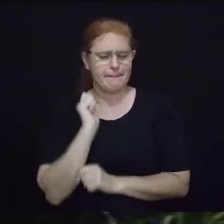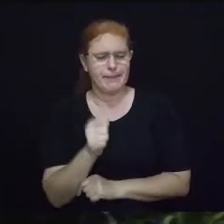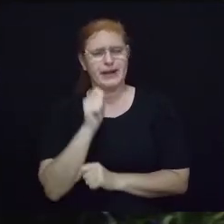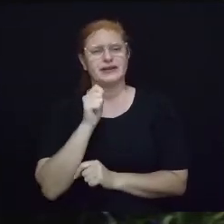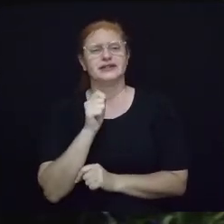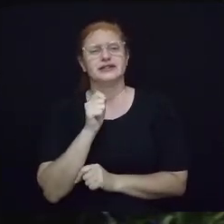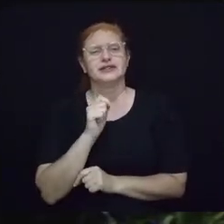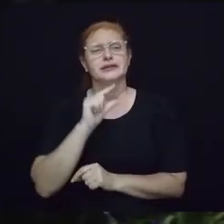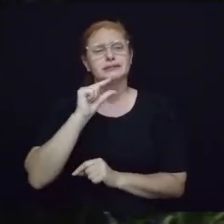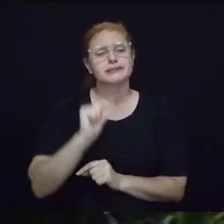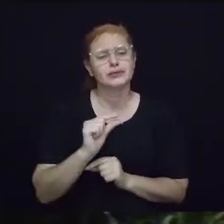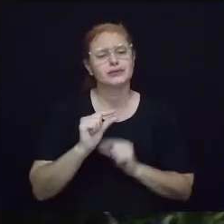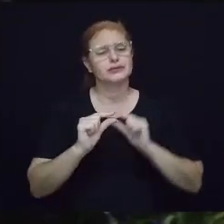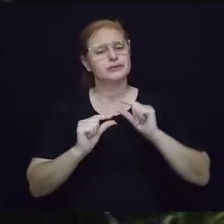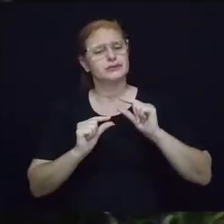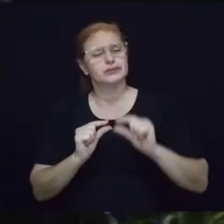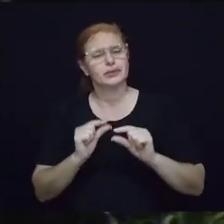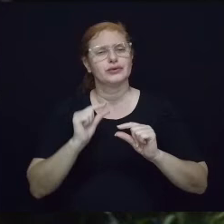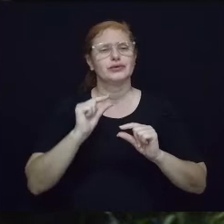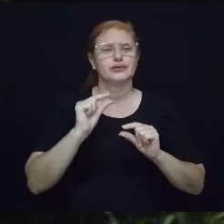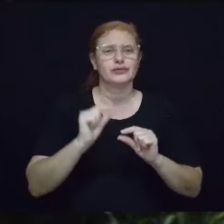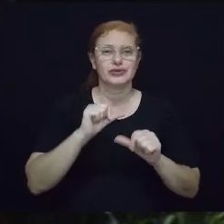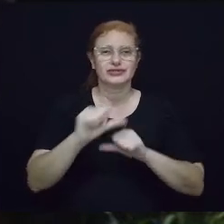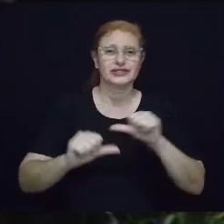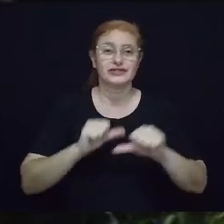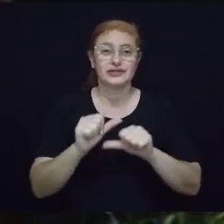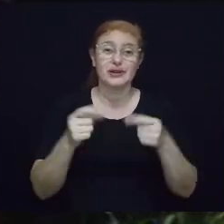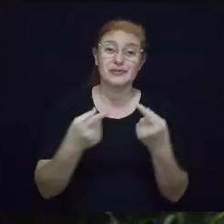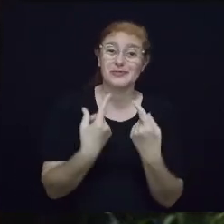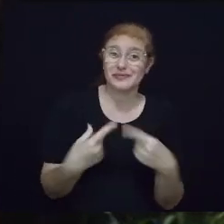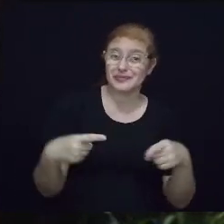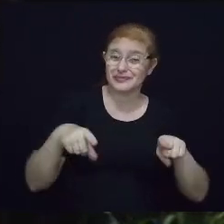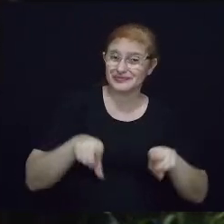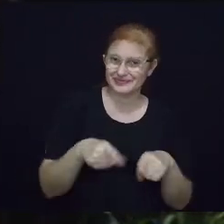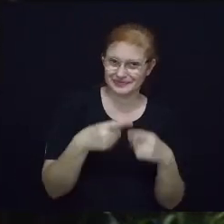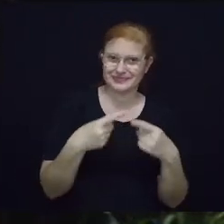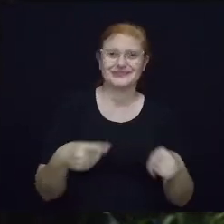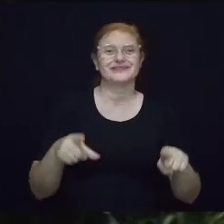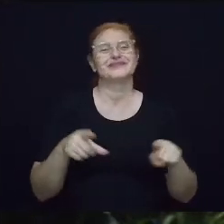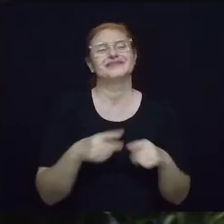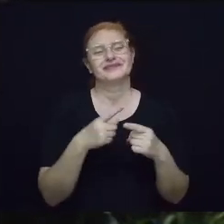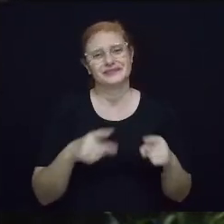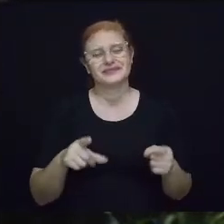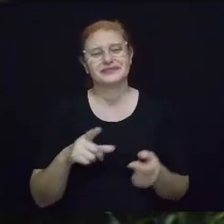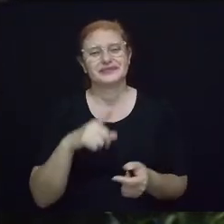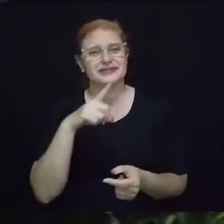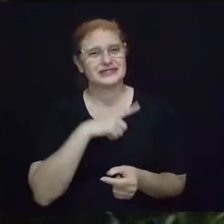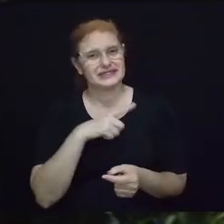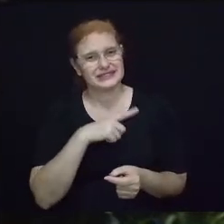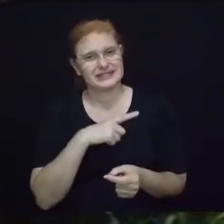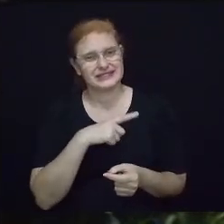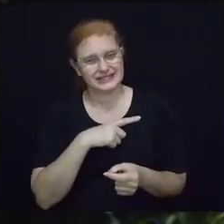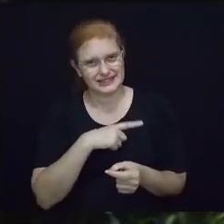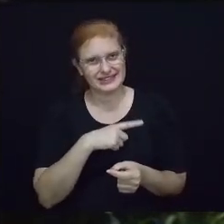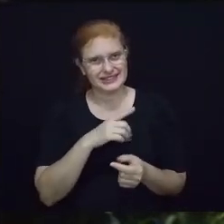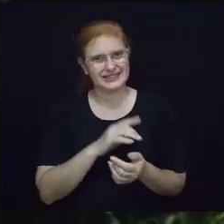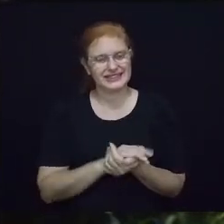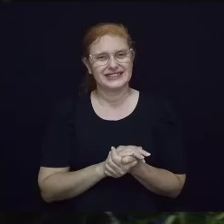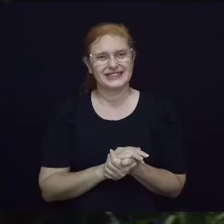esse som ir se tornando um som musical, né? Numa espécie de uma analogia que o som musical seria então o gesto